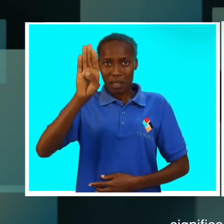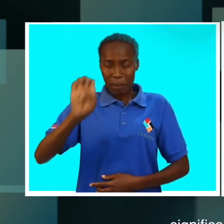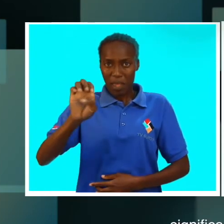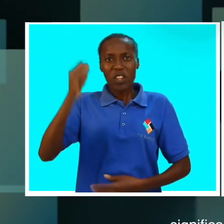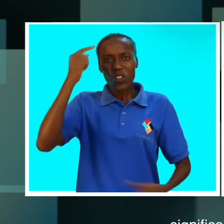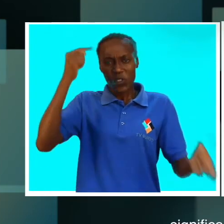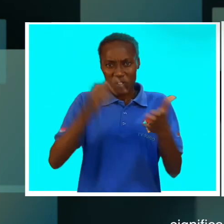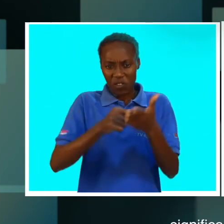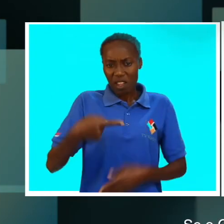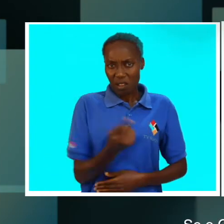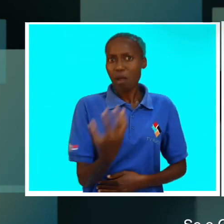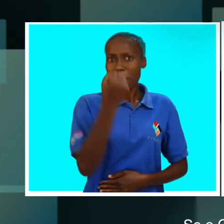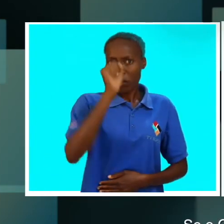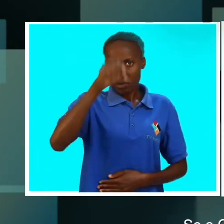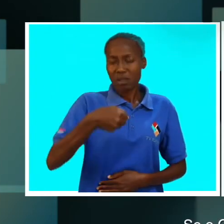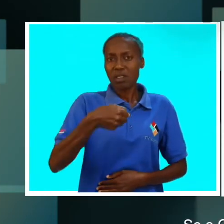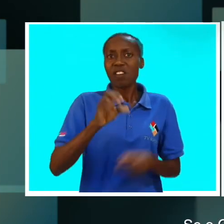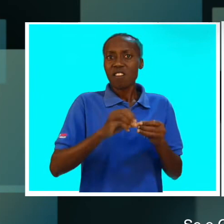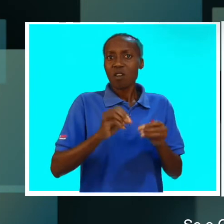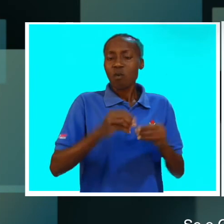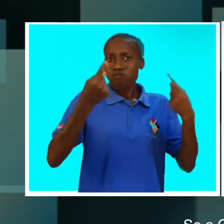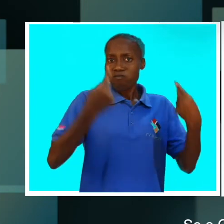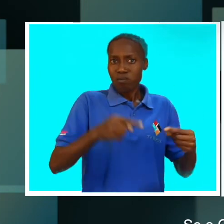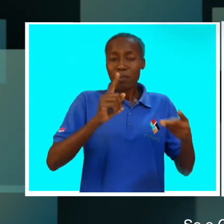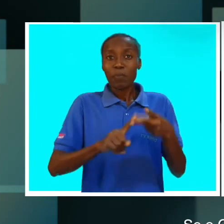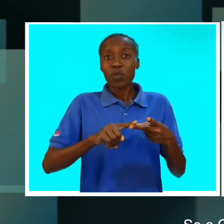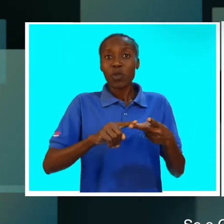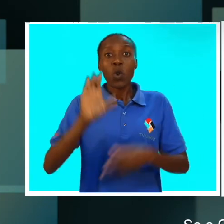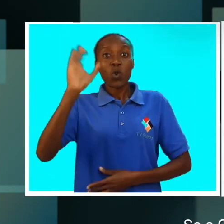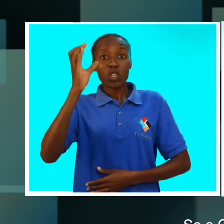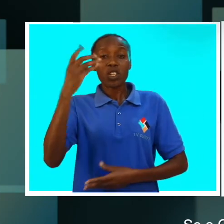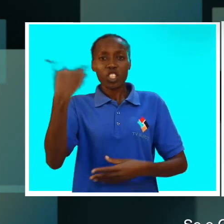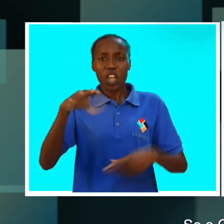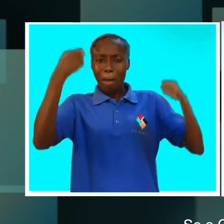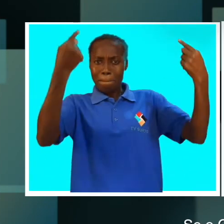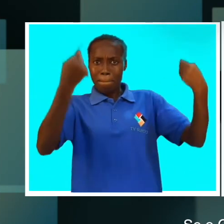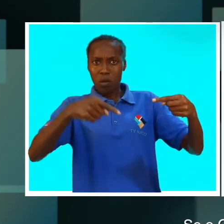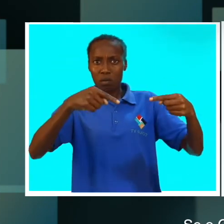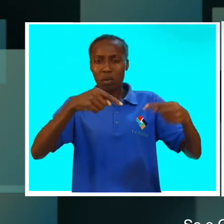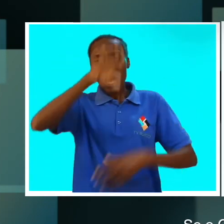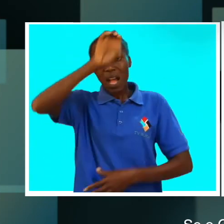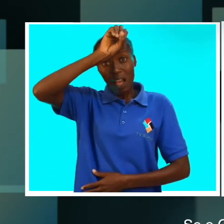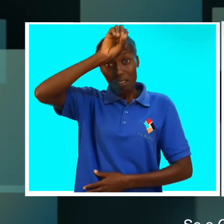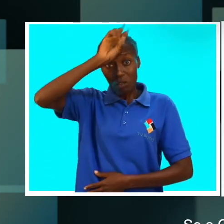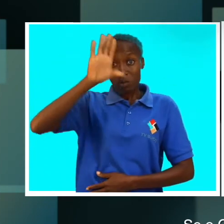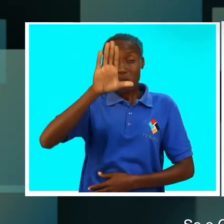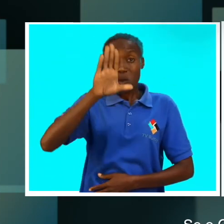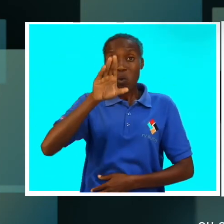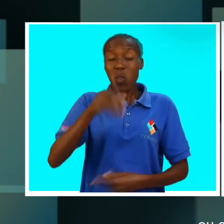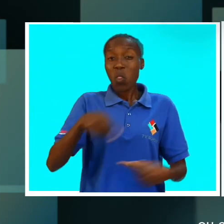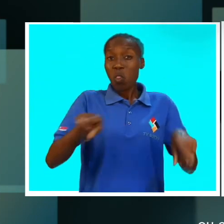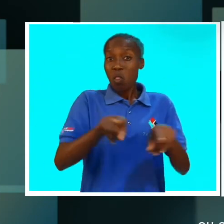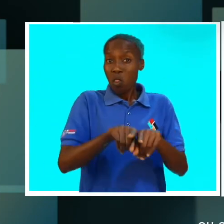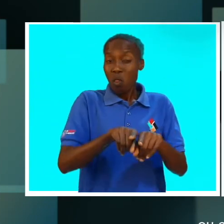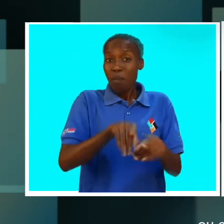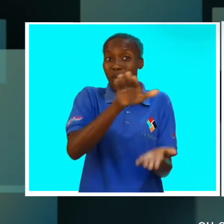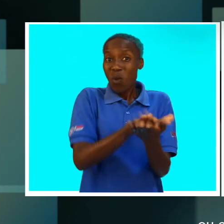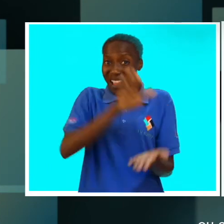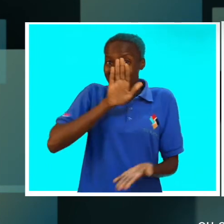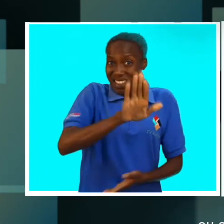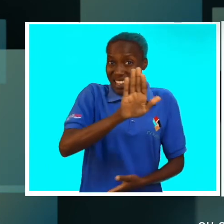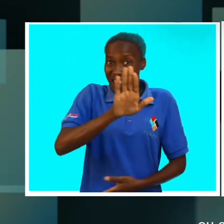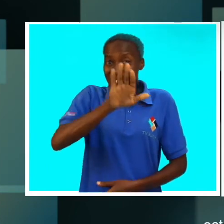que tem pernas para andar. Se o Costa do Sol bateu o Kip Town City da África do Sul em seu próprio espaço, ou